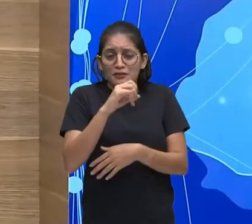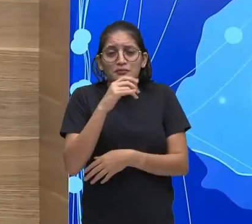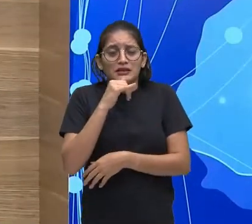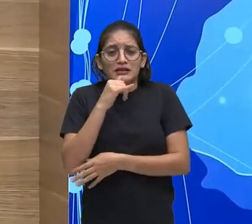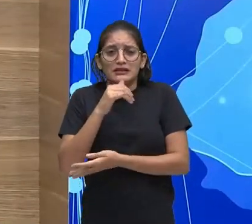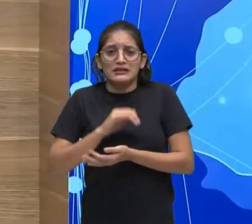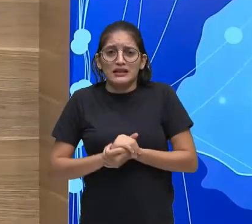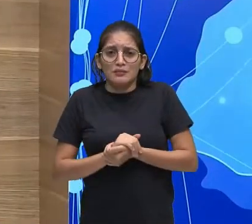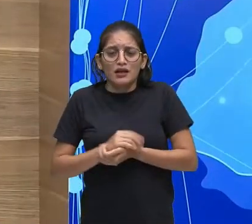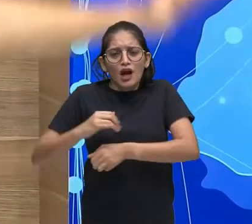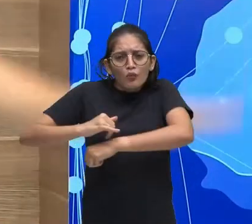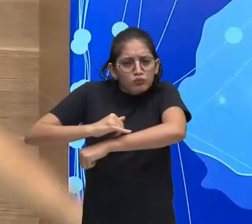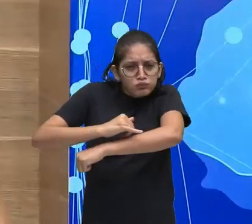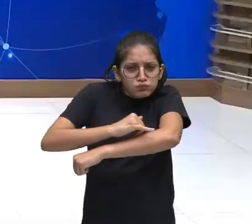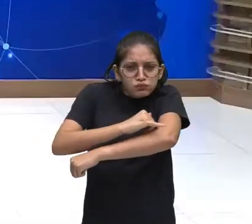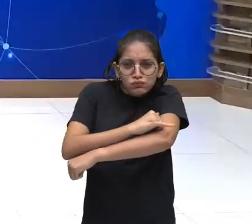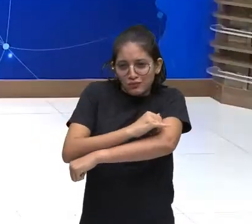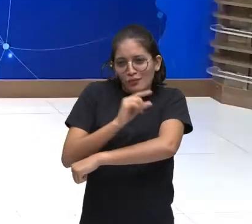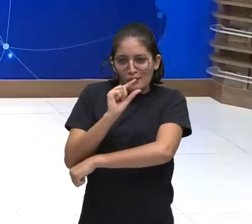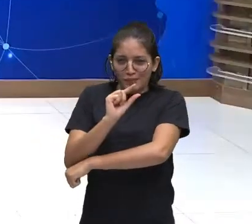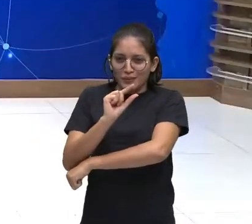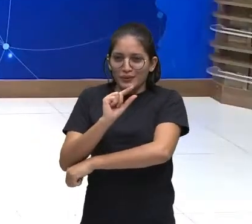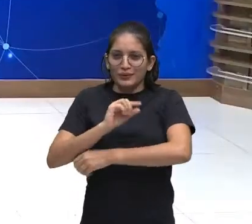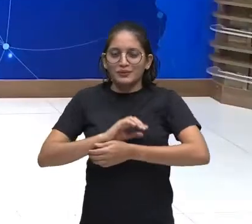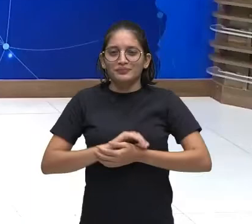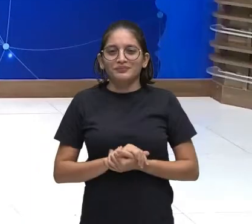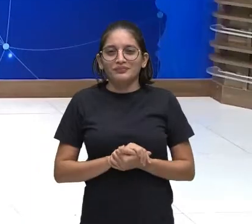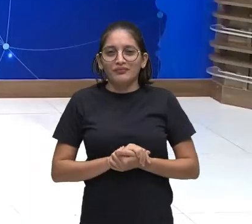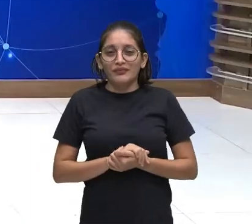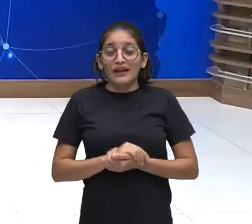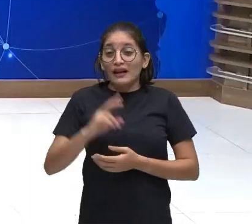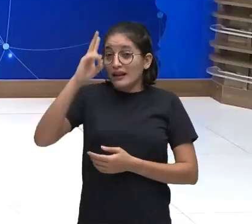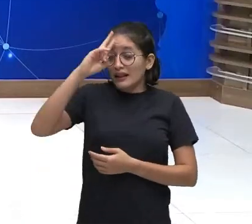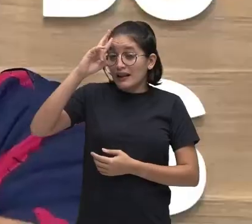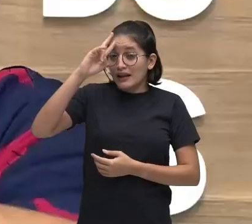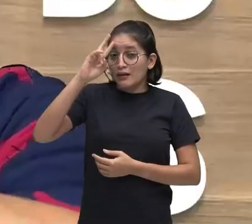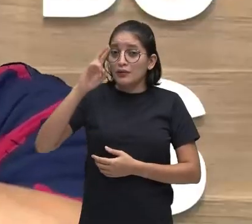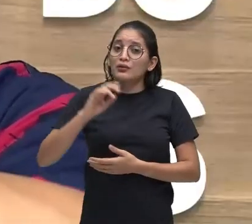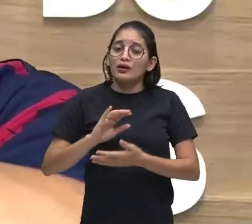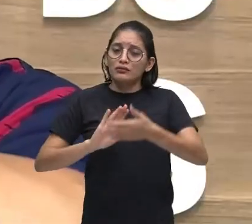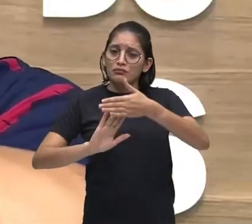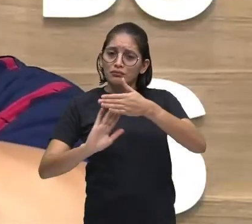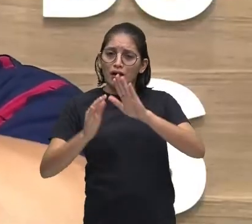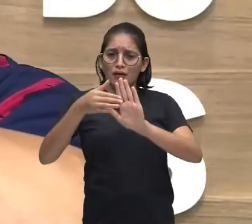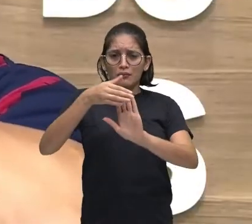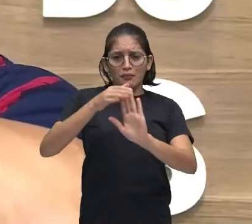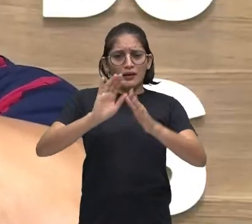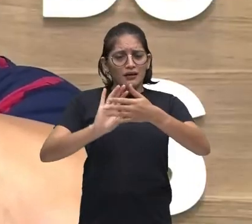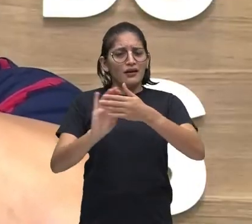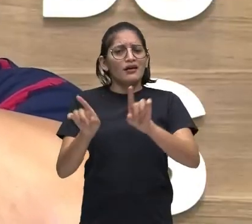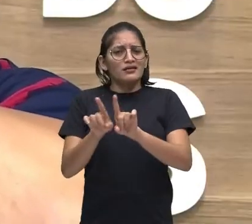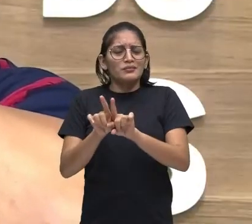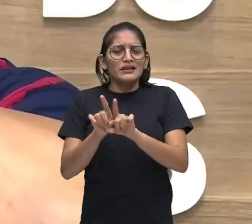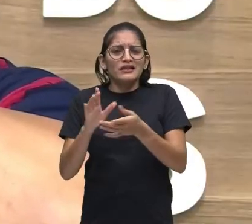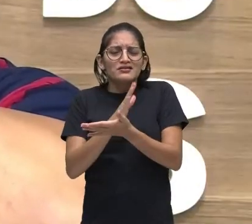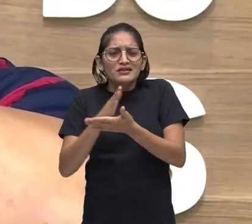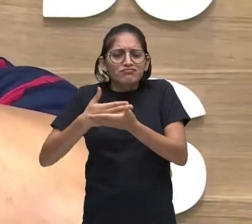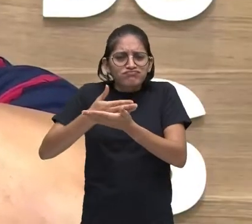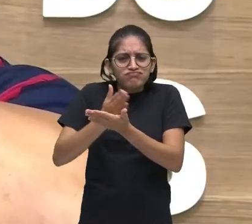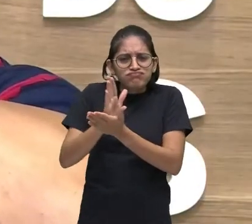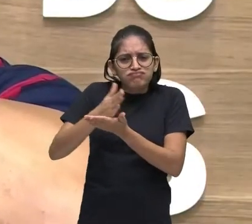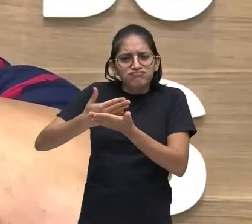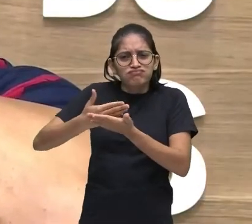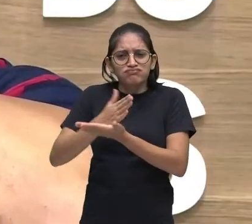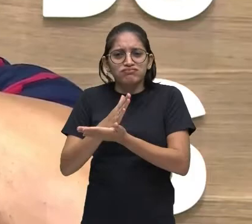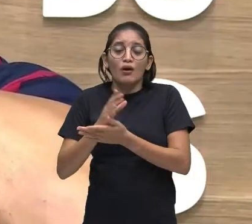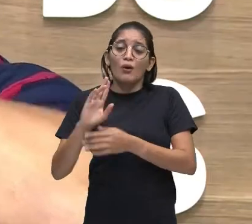mais acima do peso, tá? Lembrando de alongar as estruturas que citei, aquelas que mais incomodam, aquelas que